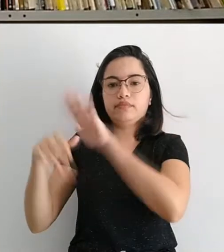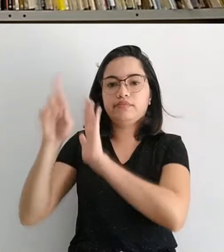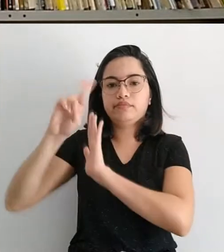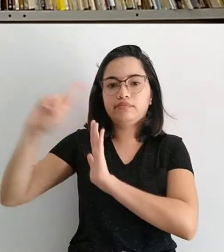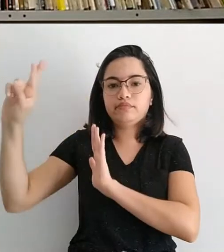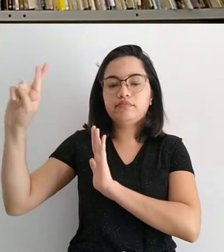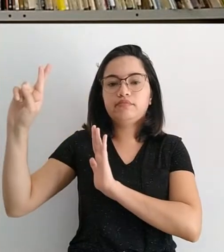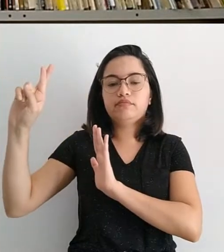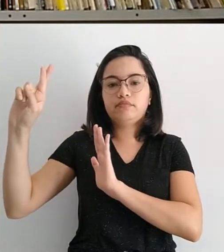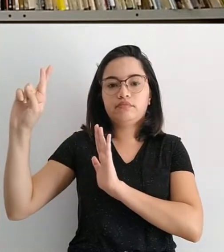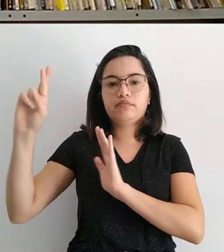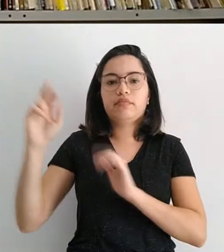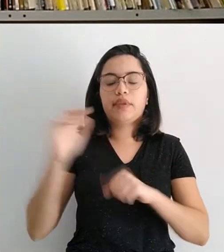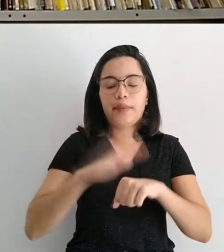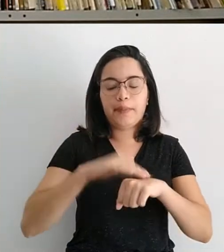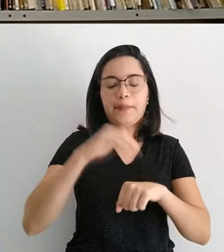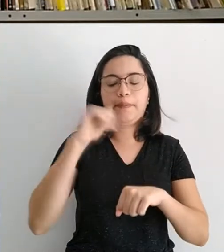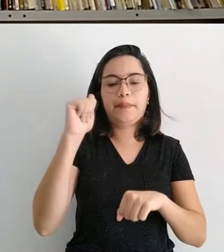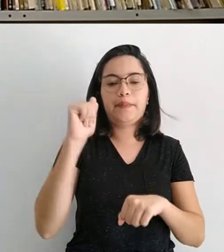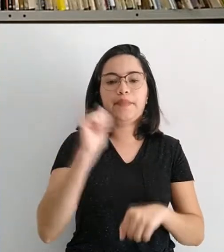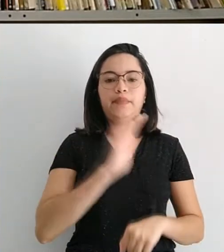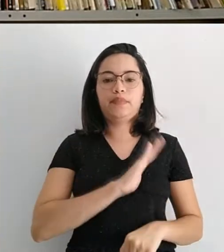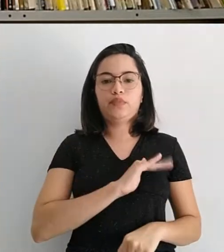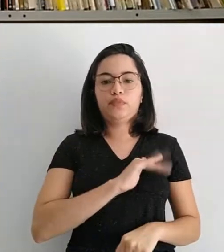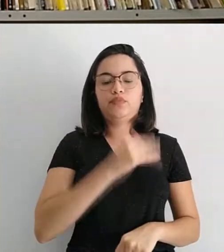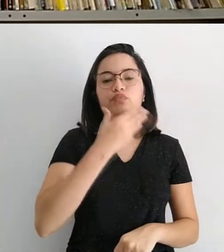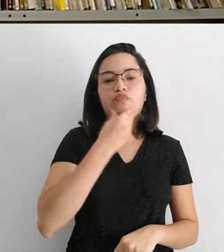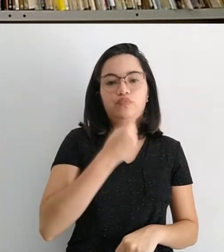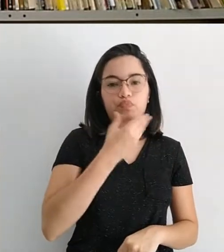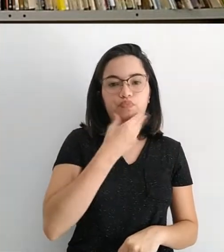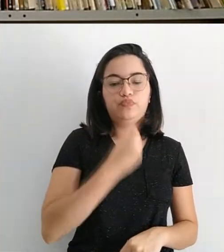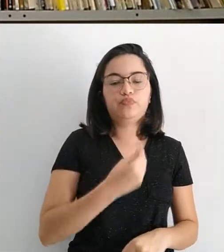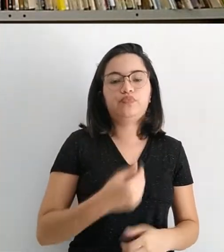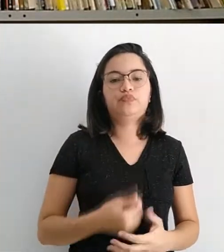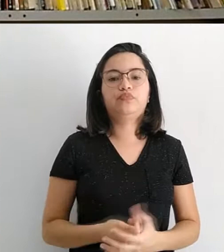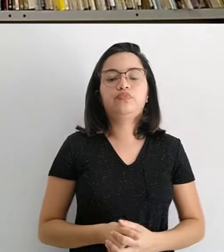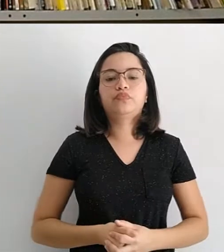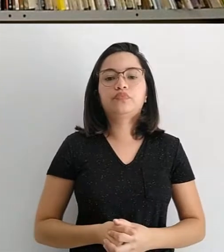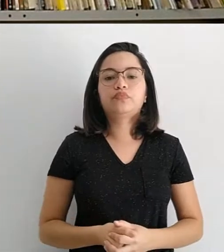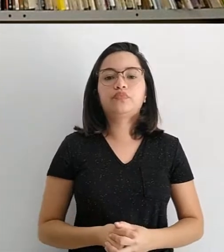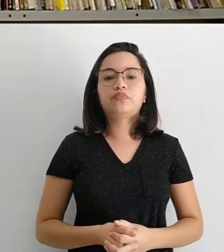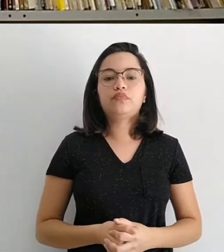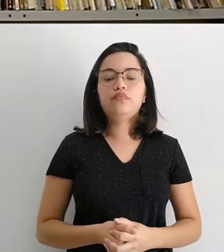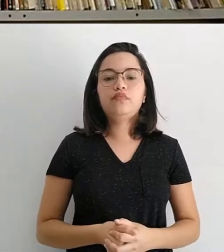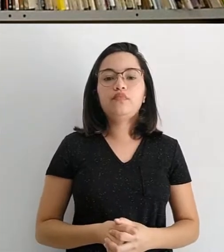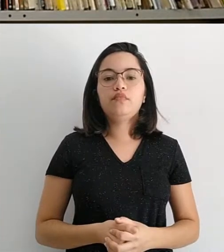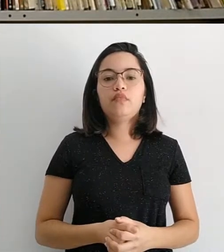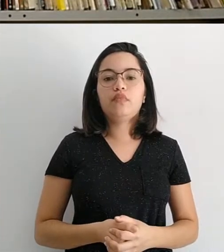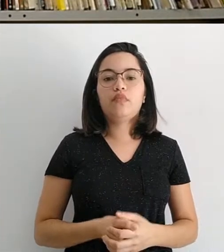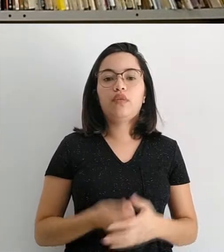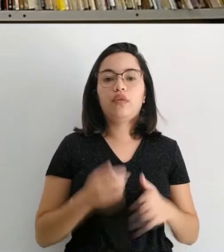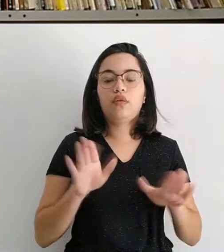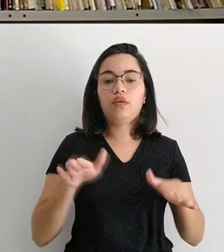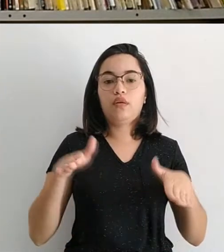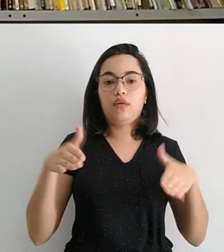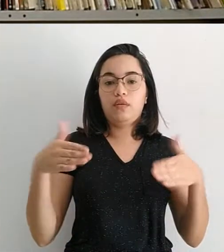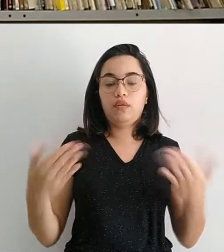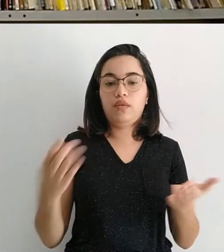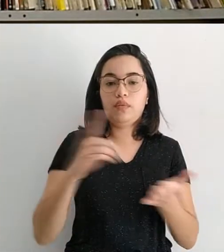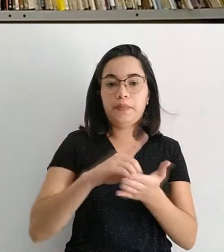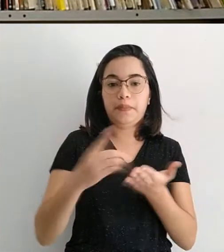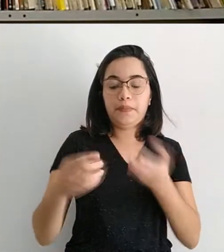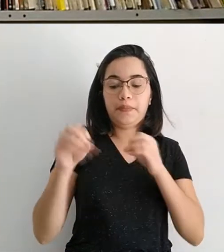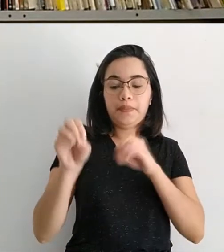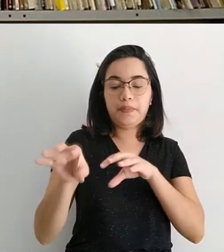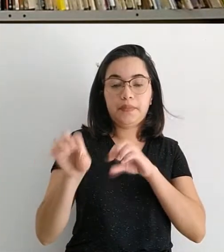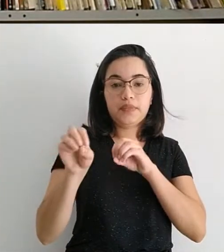Senhor, quanto mais os corações dos homens. Então, a